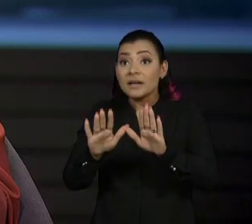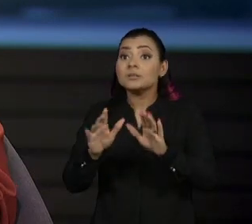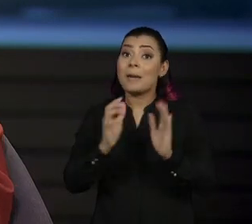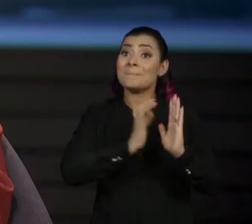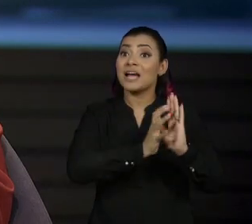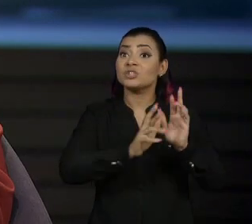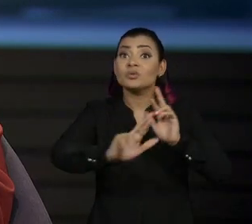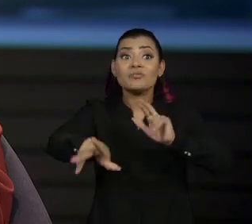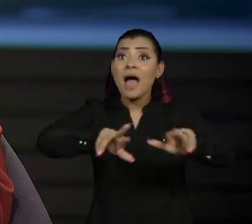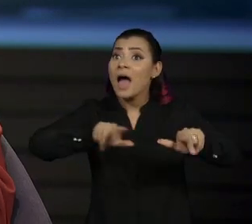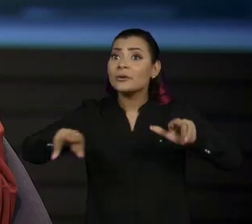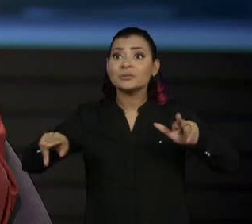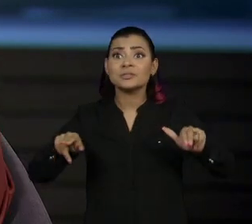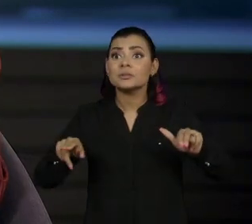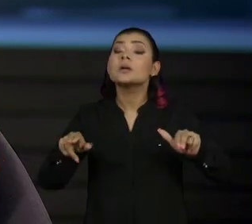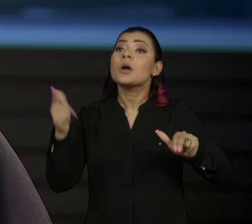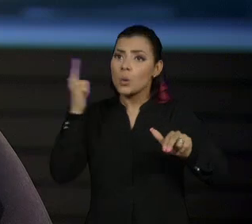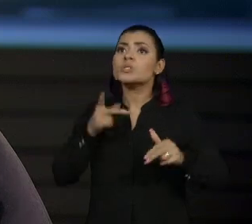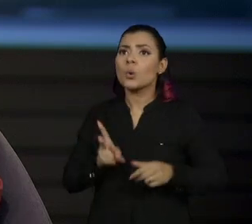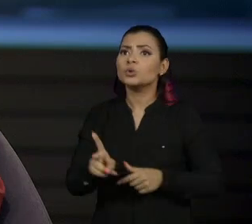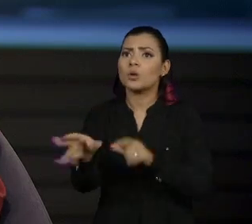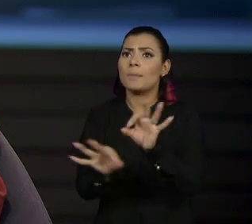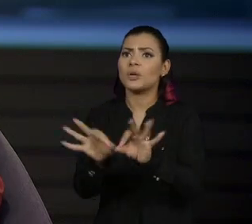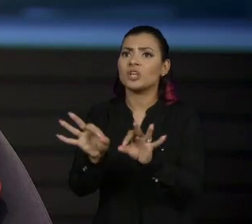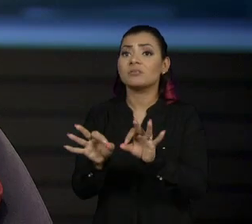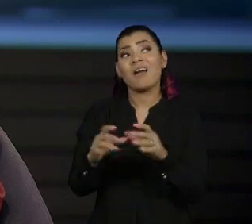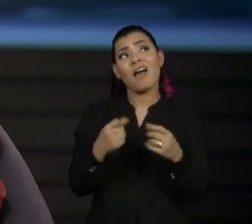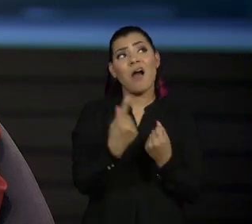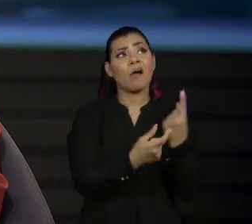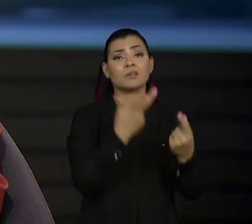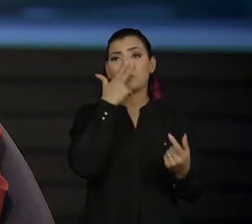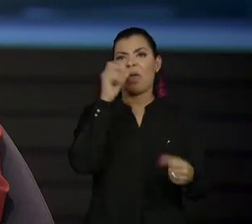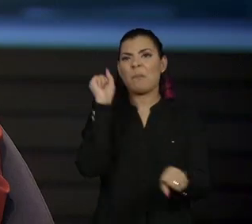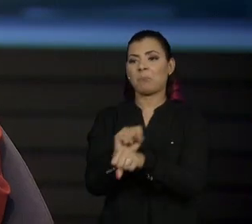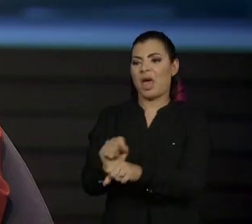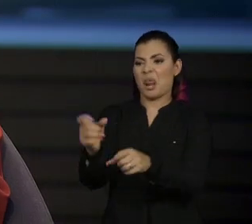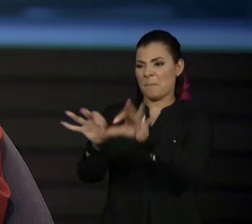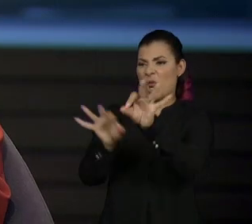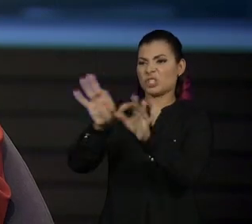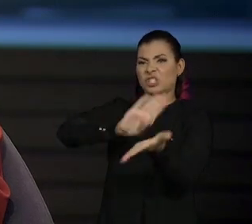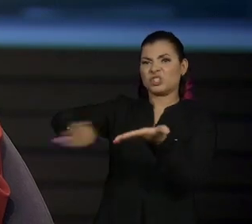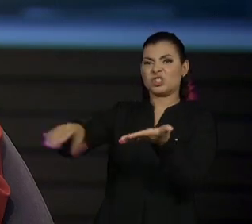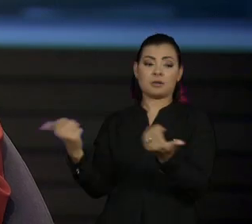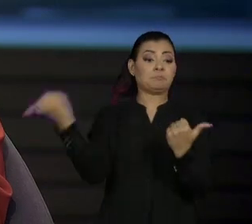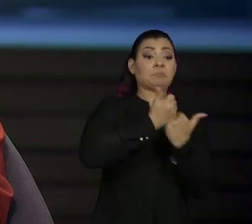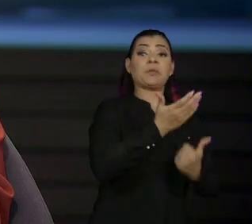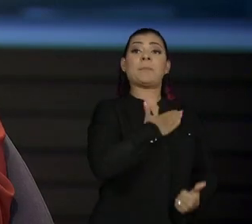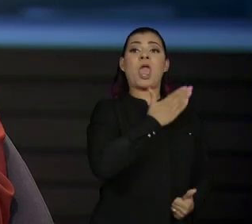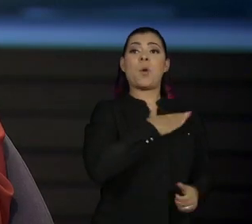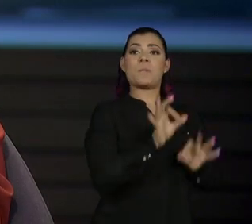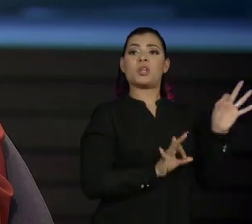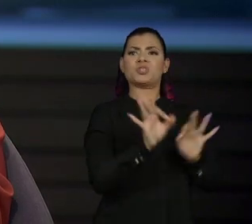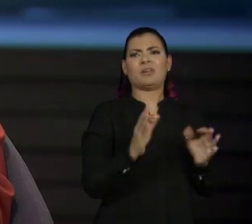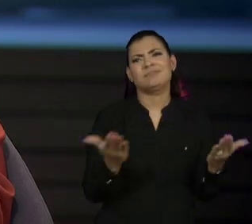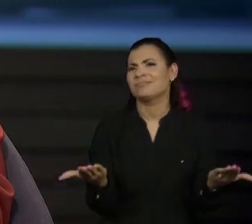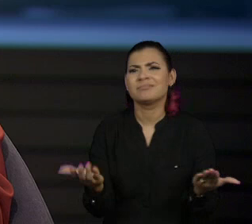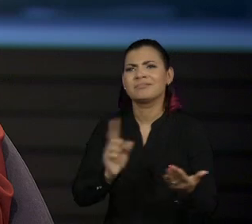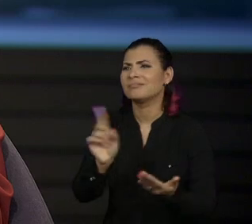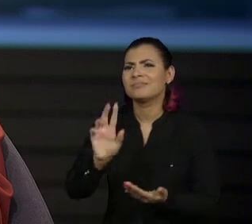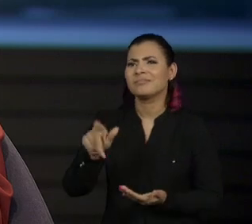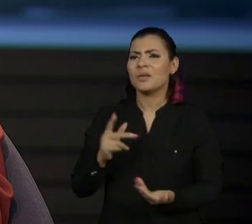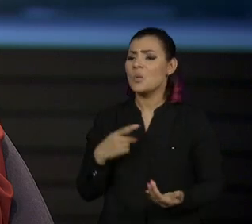diferentes partidos. Então, não houve aquela necessidade que, às vezes, os gestores parecem ter de reinventar a roda a cada